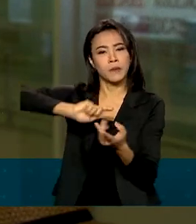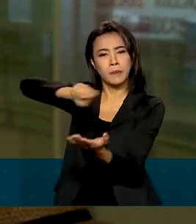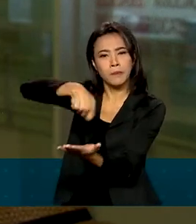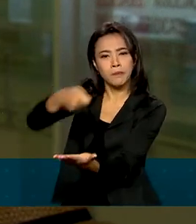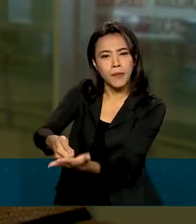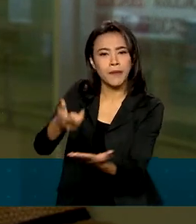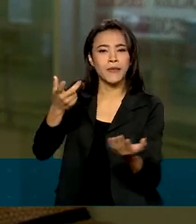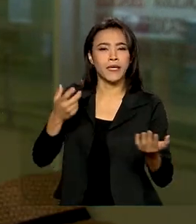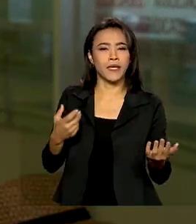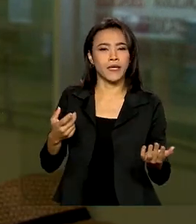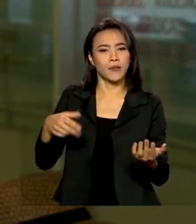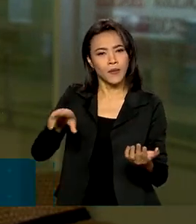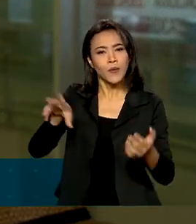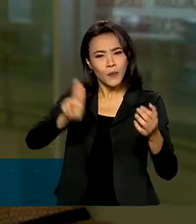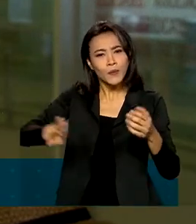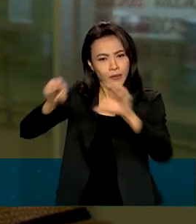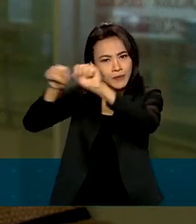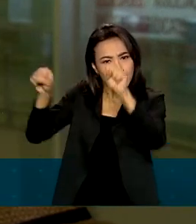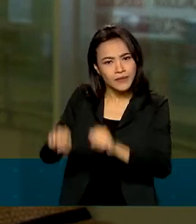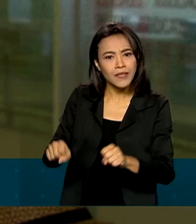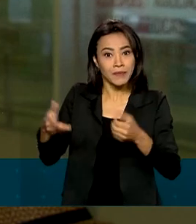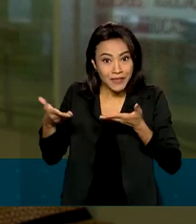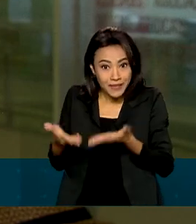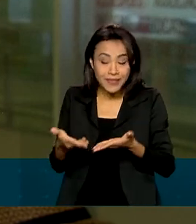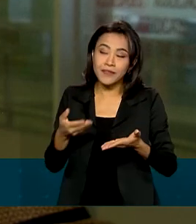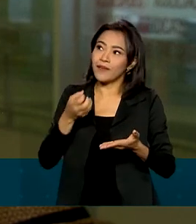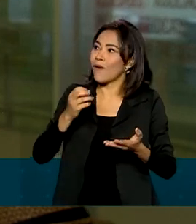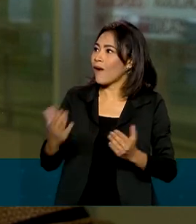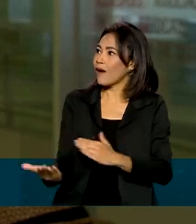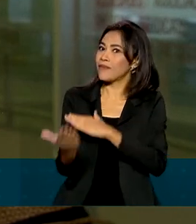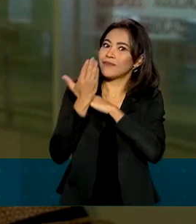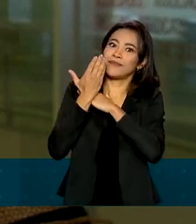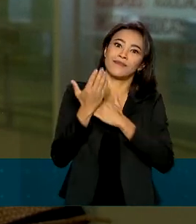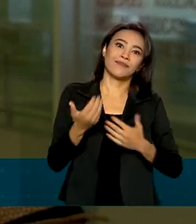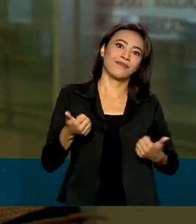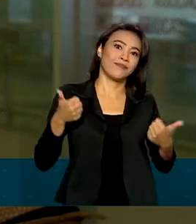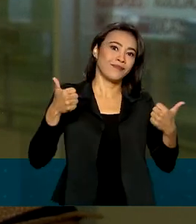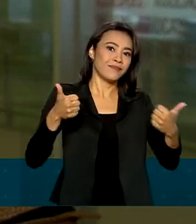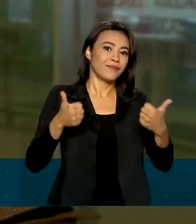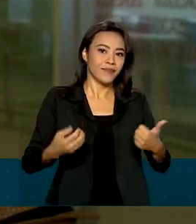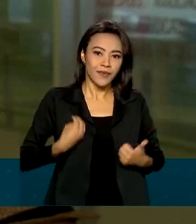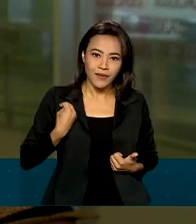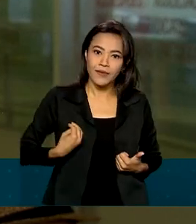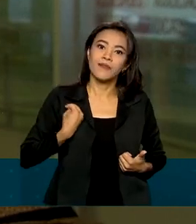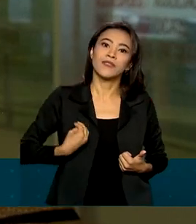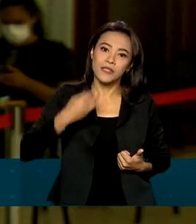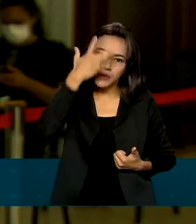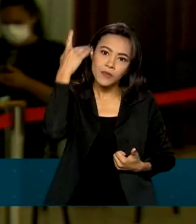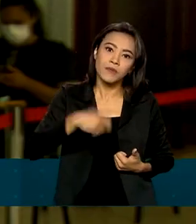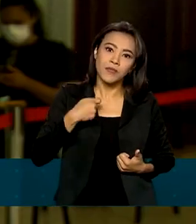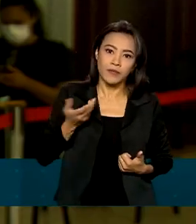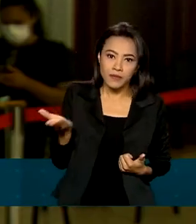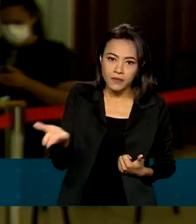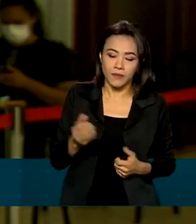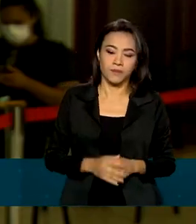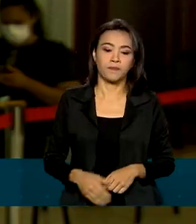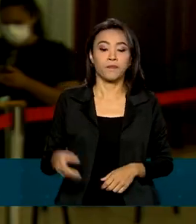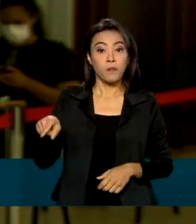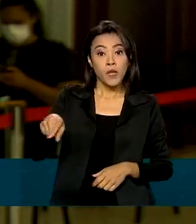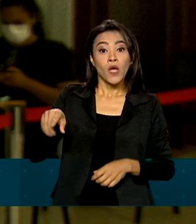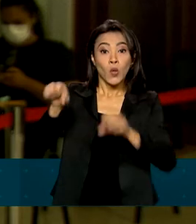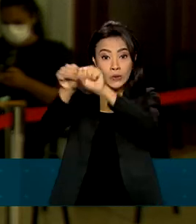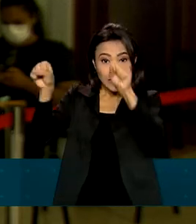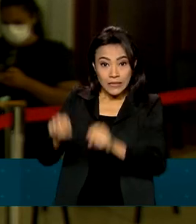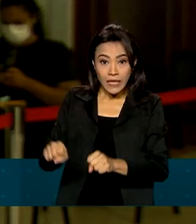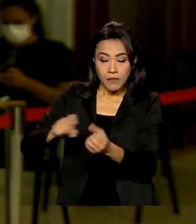os sistemas, isso só vem a agregar na vida, principalmente das pessoas que precisam desses serviços. O Sistema Eletrônico de